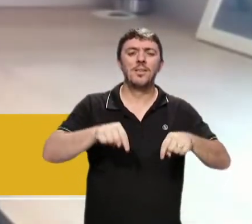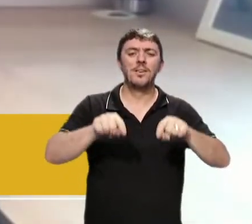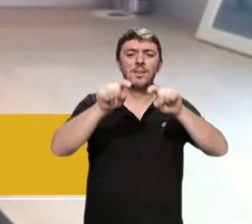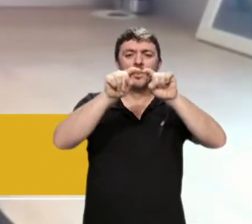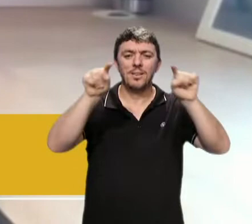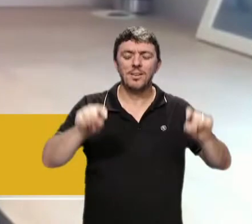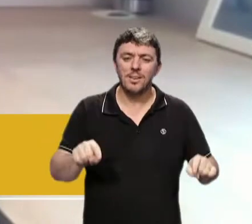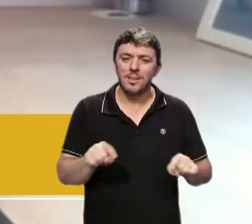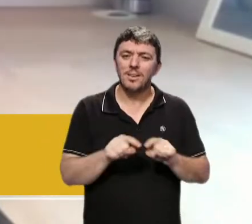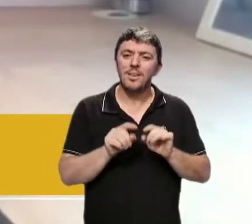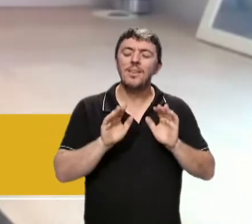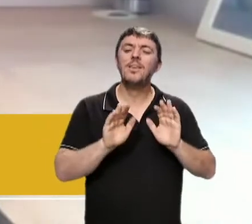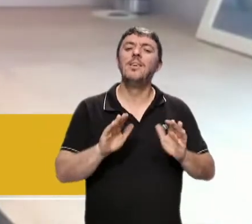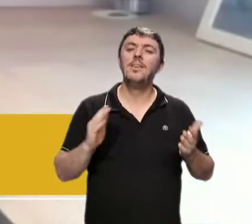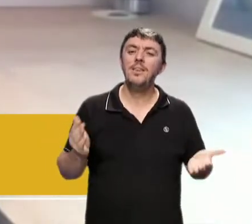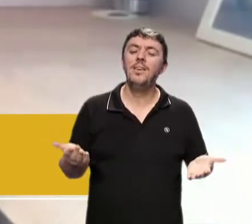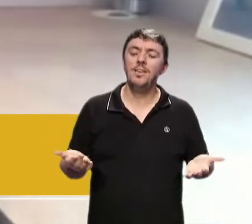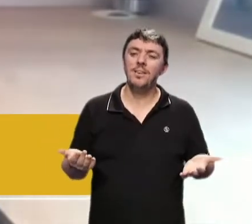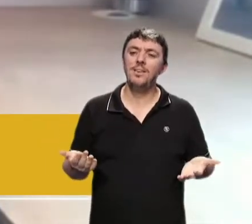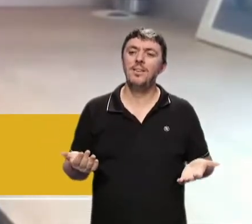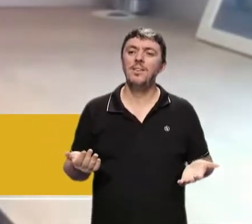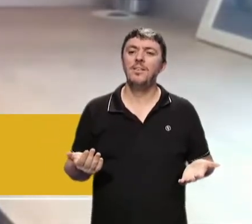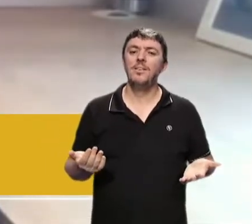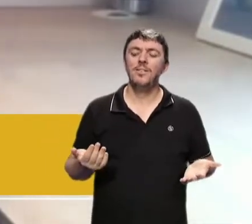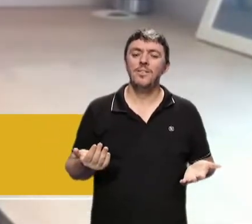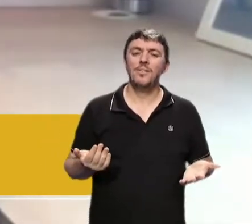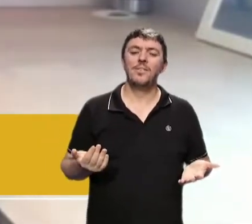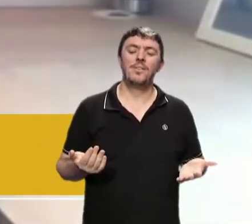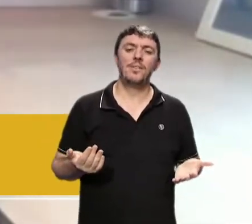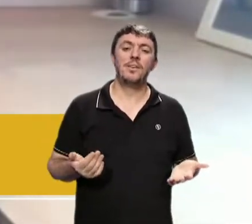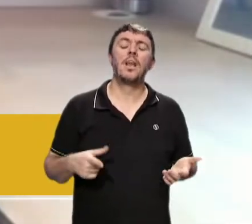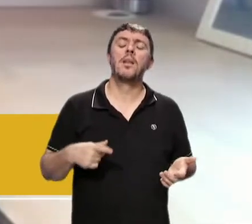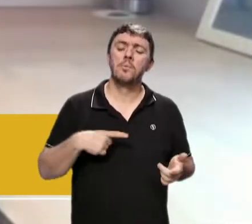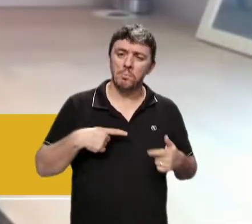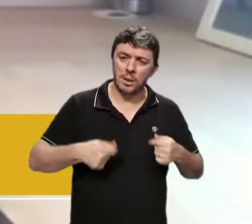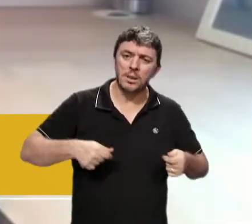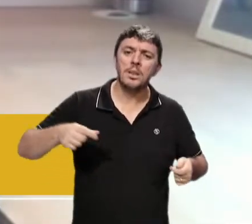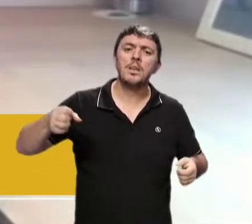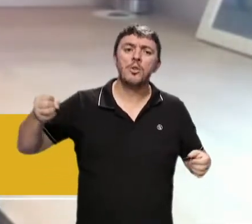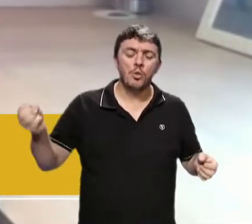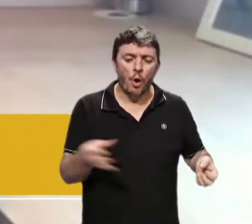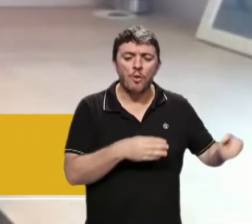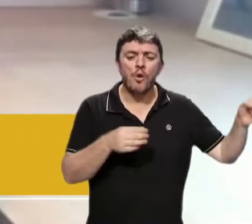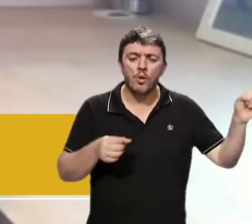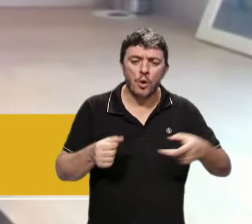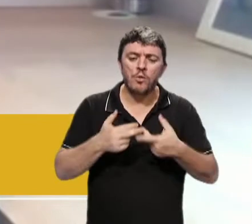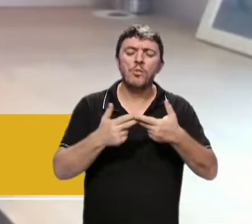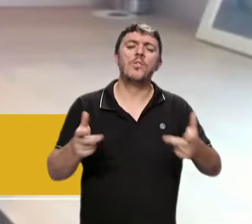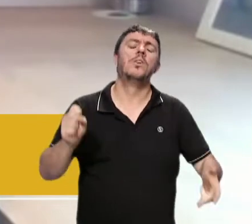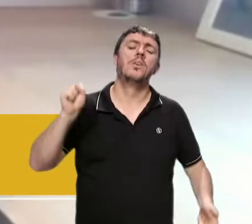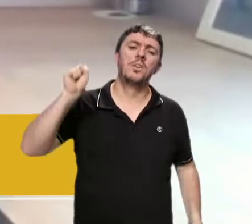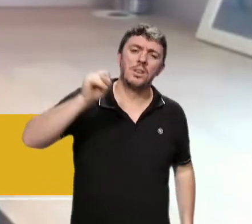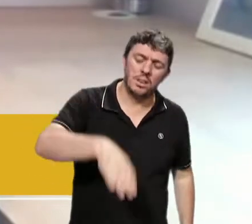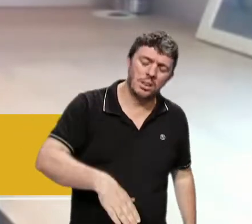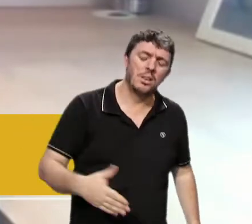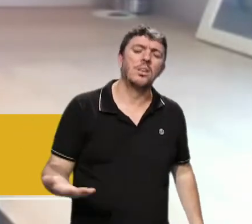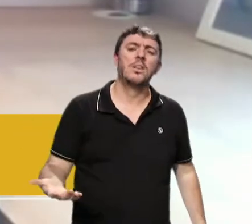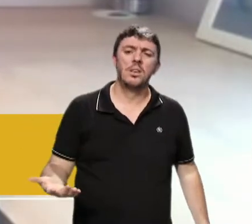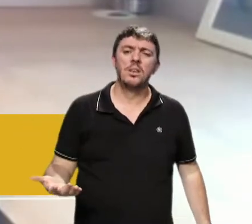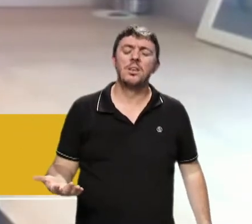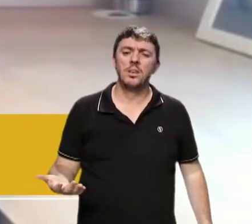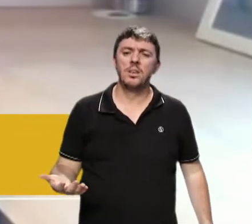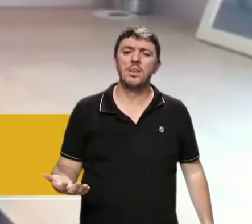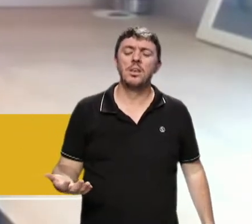nasceu com esse DNA da foto. Então, tem que ter a inovação? Sim. A gente tem que acompanhar. E toda a plataforma, quando